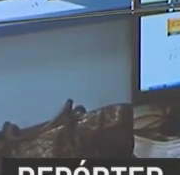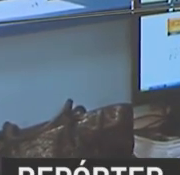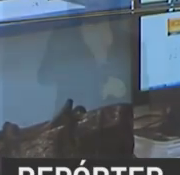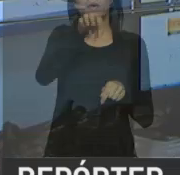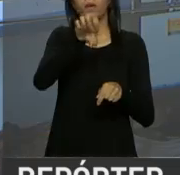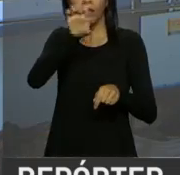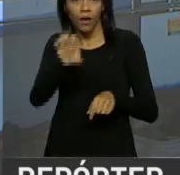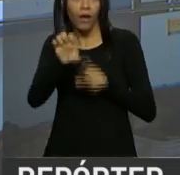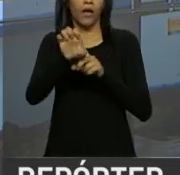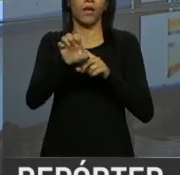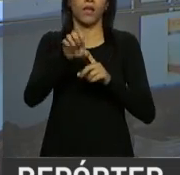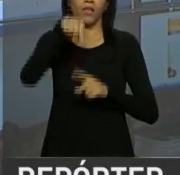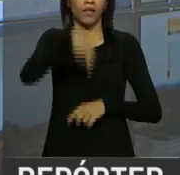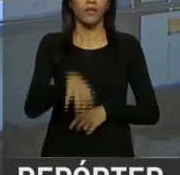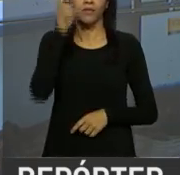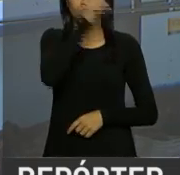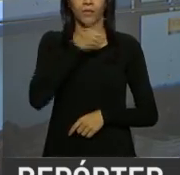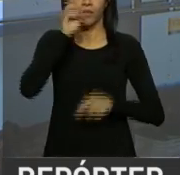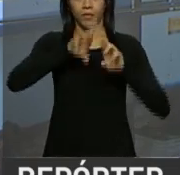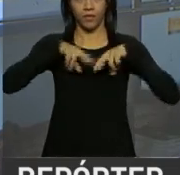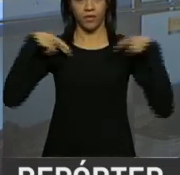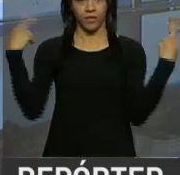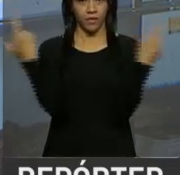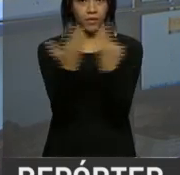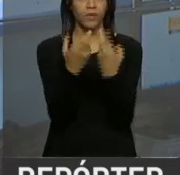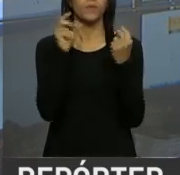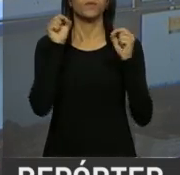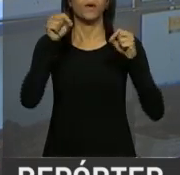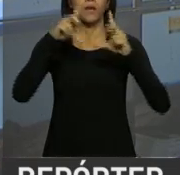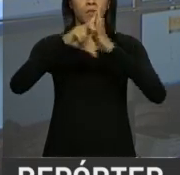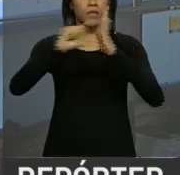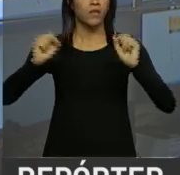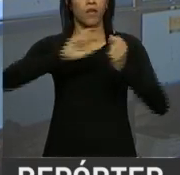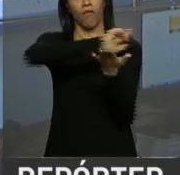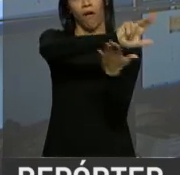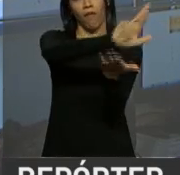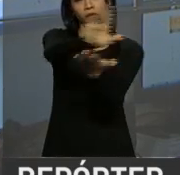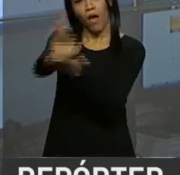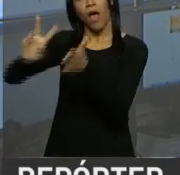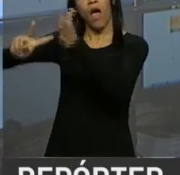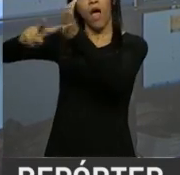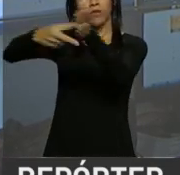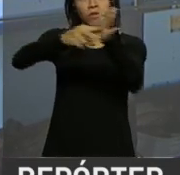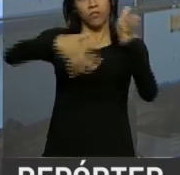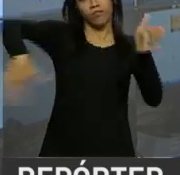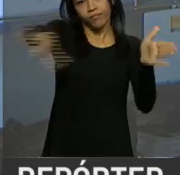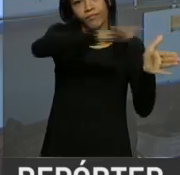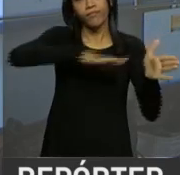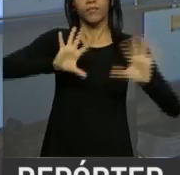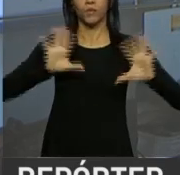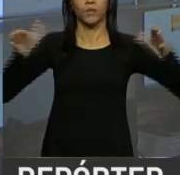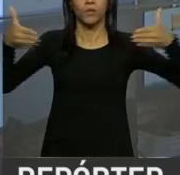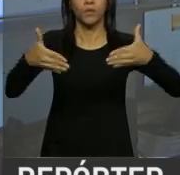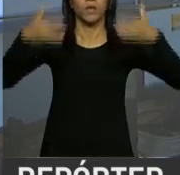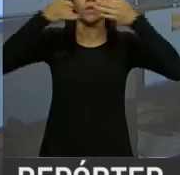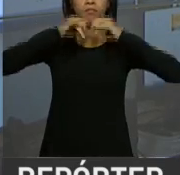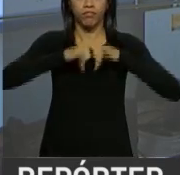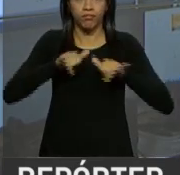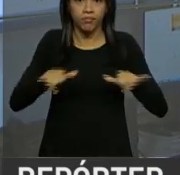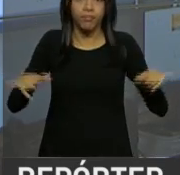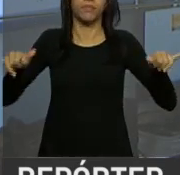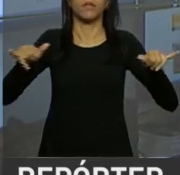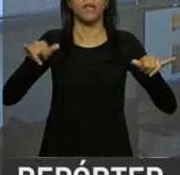Filho, se reuniu neste domingo aqui em Brasília com integrantes das associações ligadas ao setor energético. O ministro ouviu